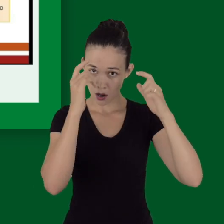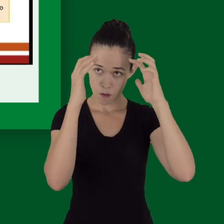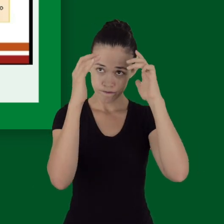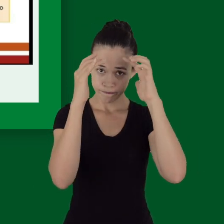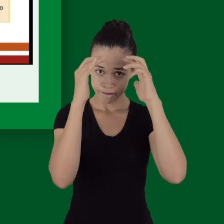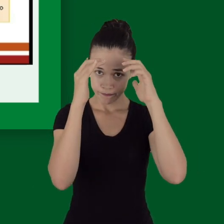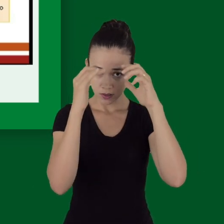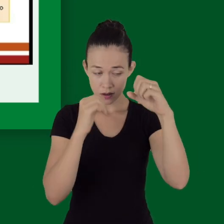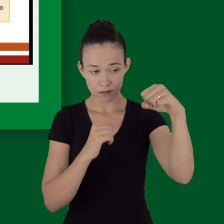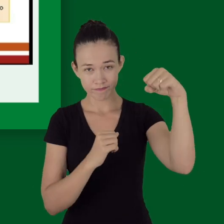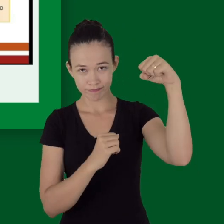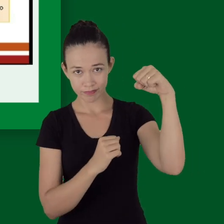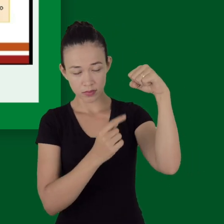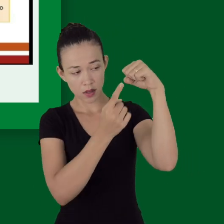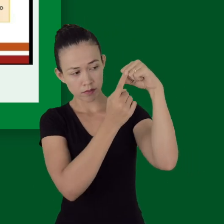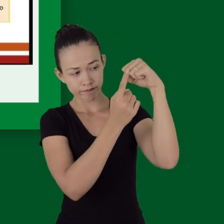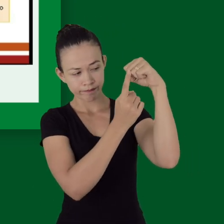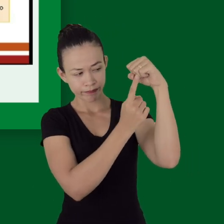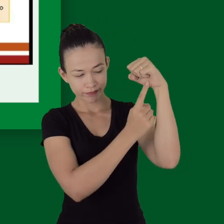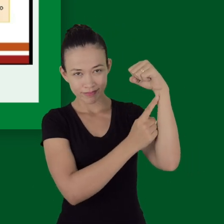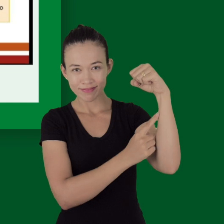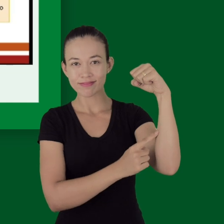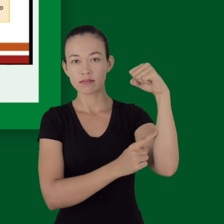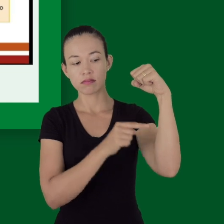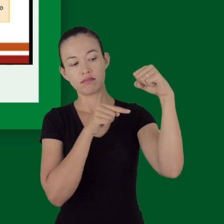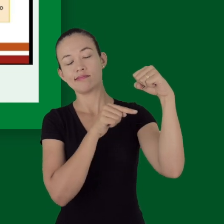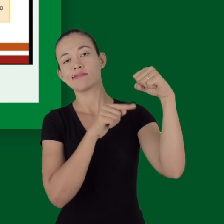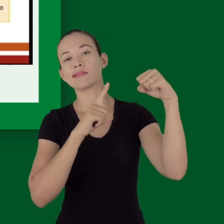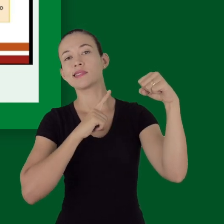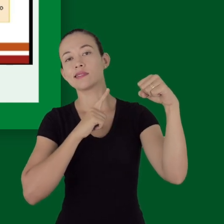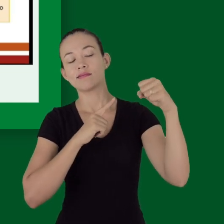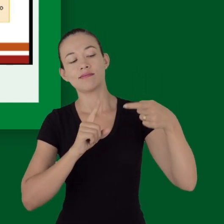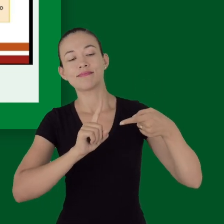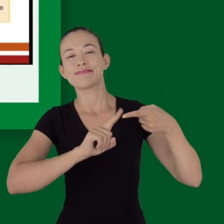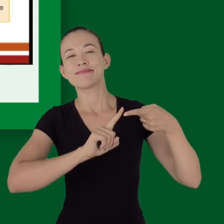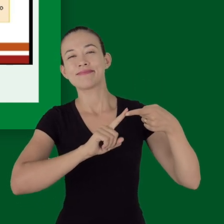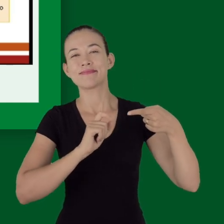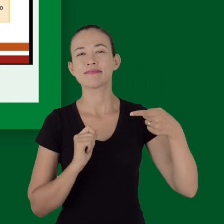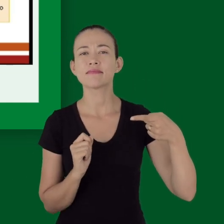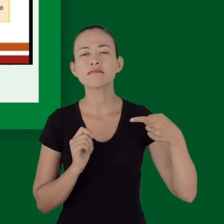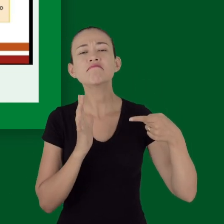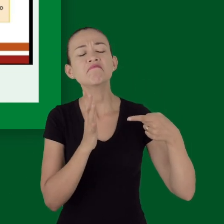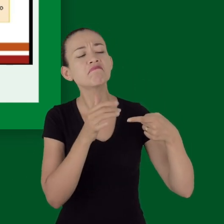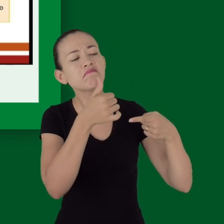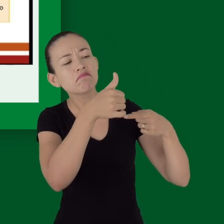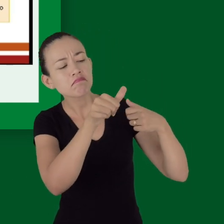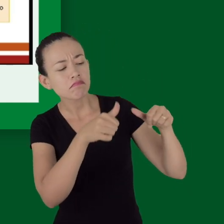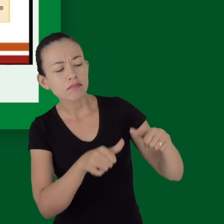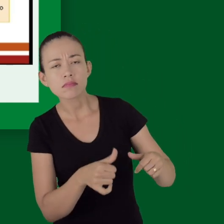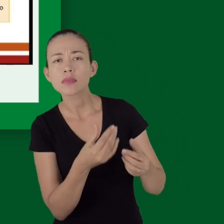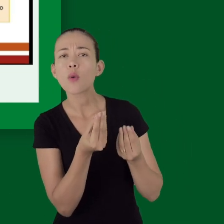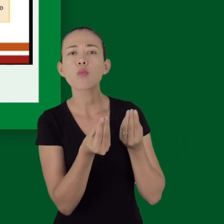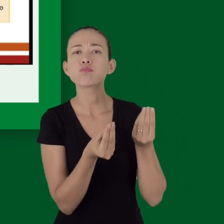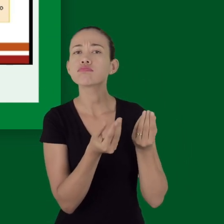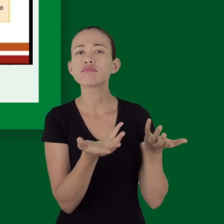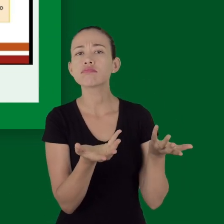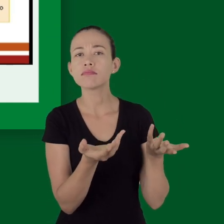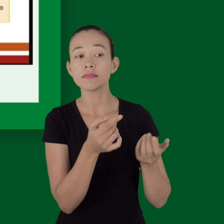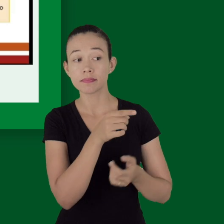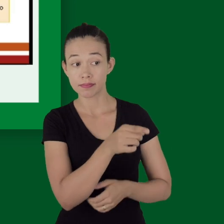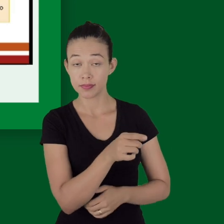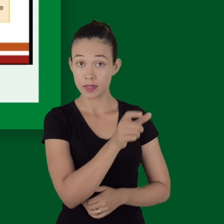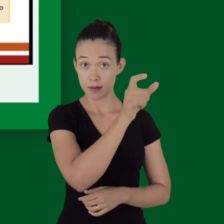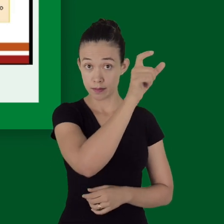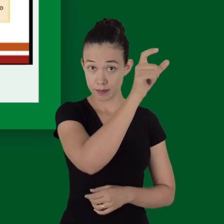trato espinho-talâmico, colunas dorsais. Trato córtico-espinhal, porque começa lá no córtex, termina lá nas... Então, o nome é de acordo com